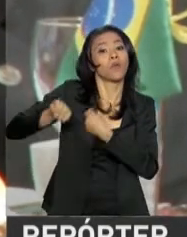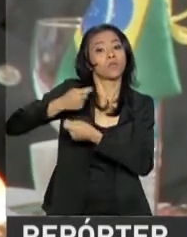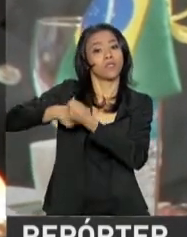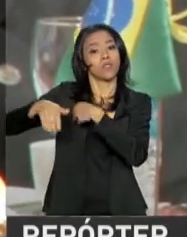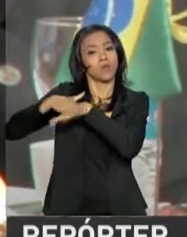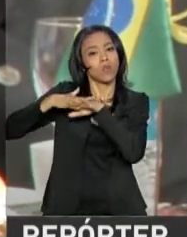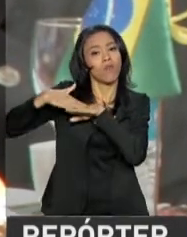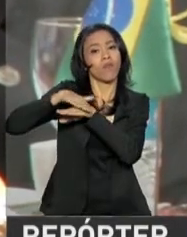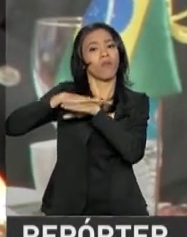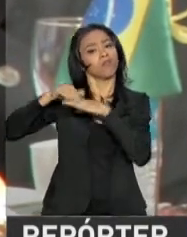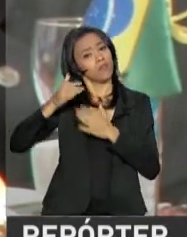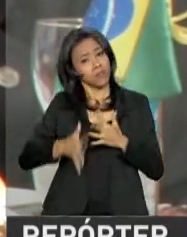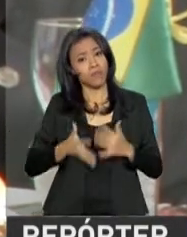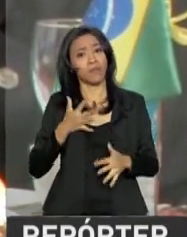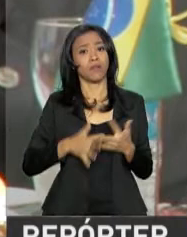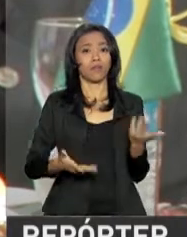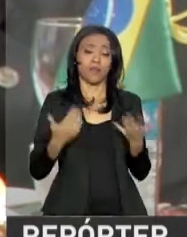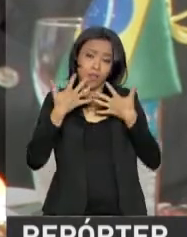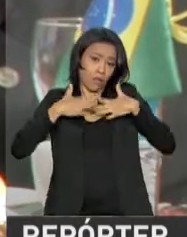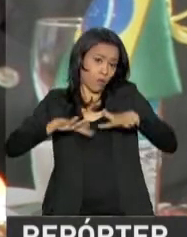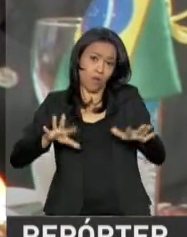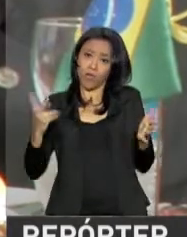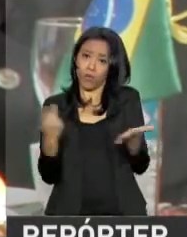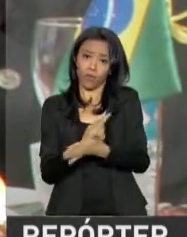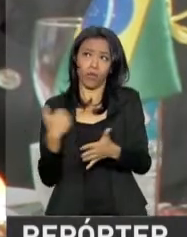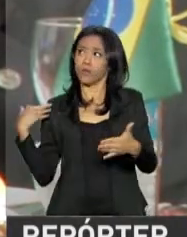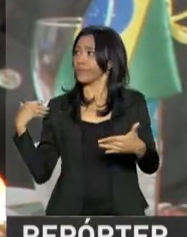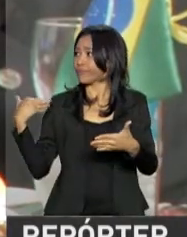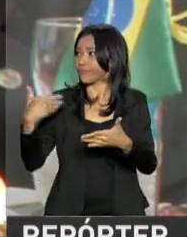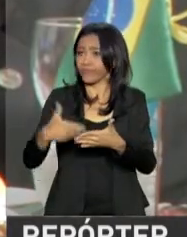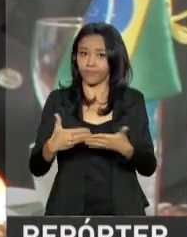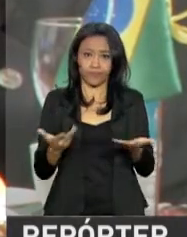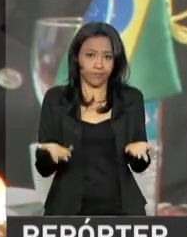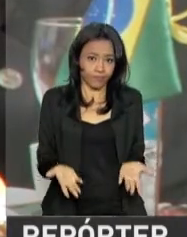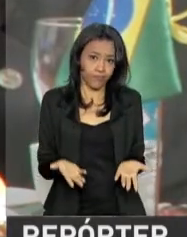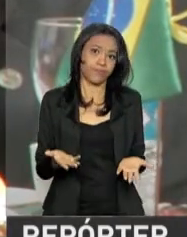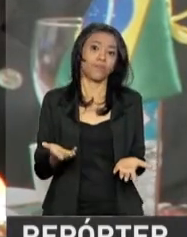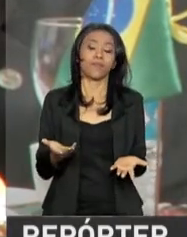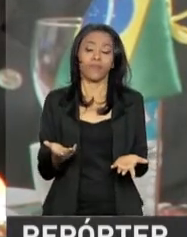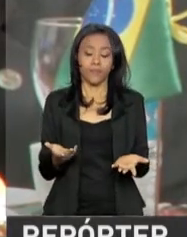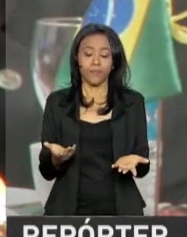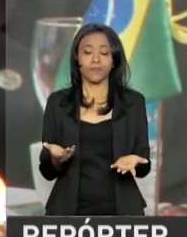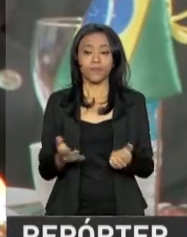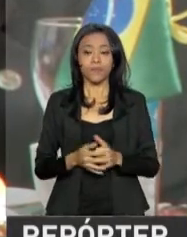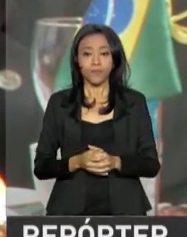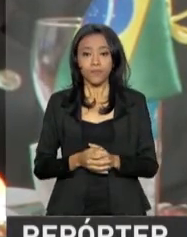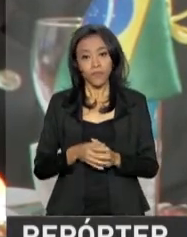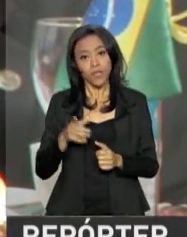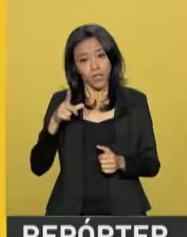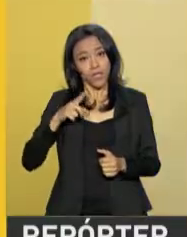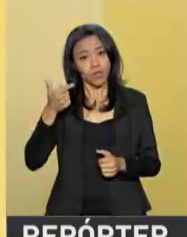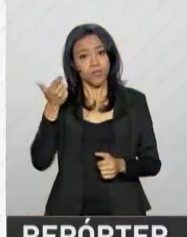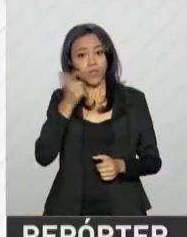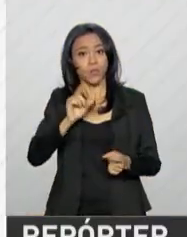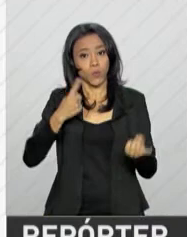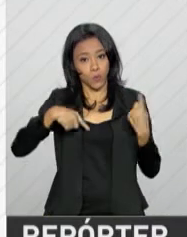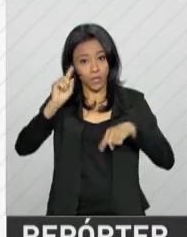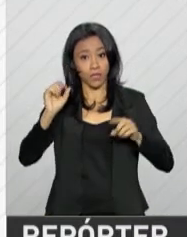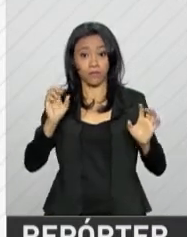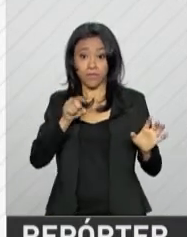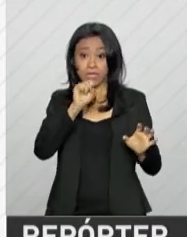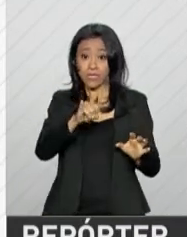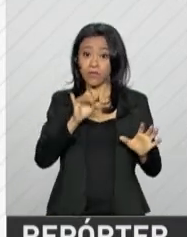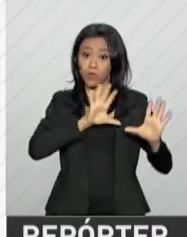tempos com todos os naturais em balanços vendido razoável sucesso se fosse um país